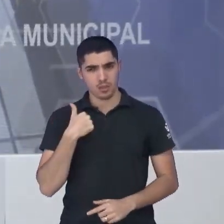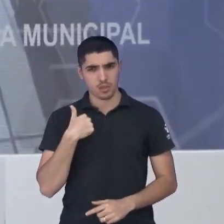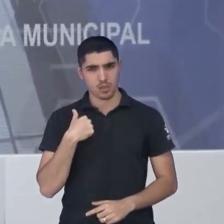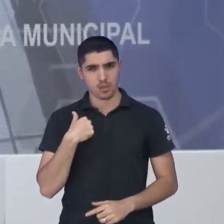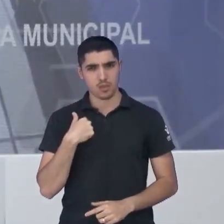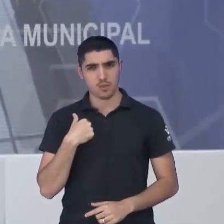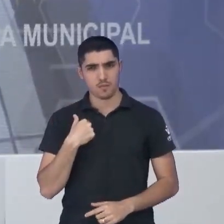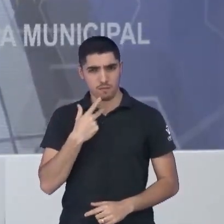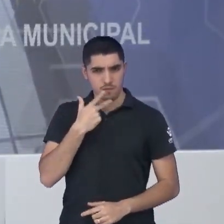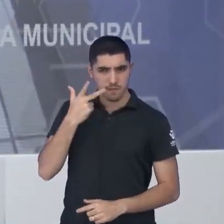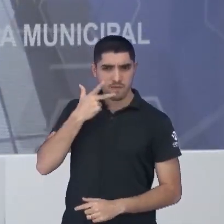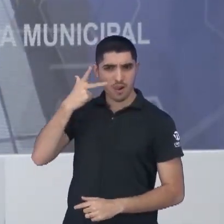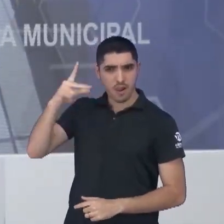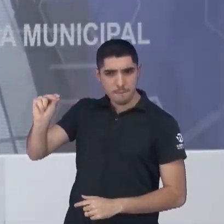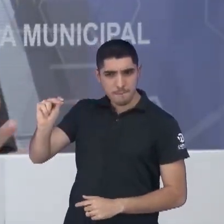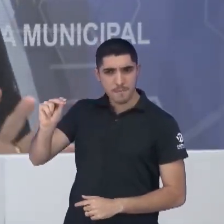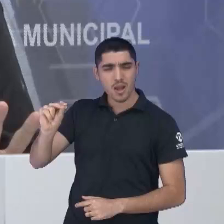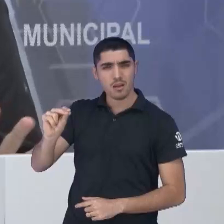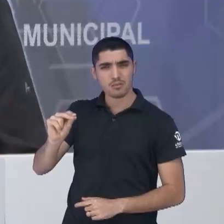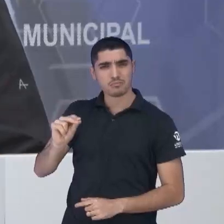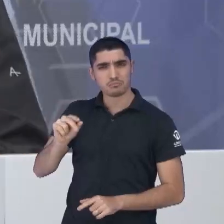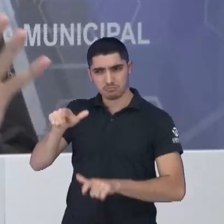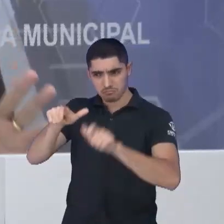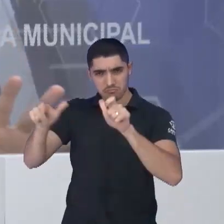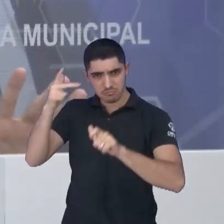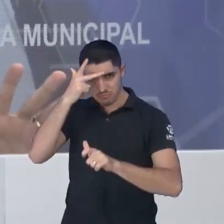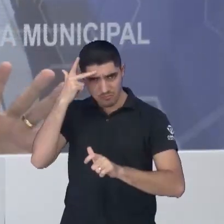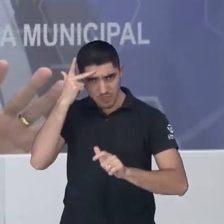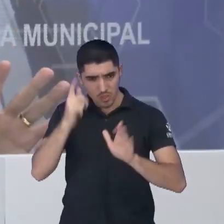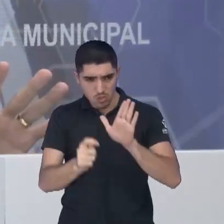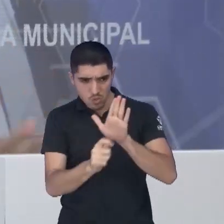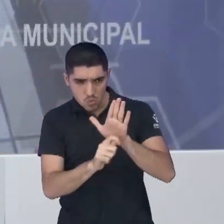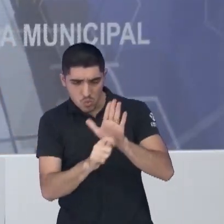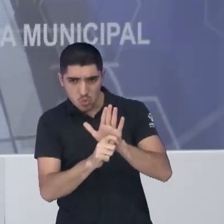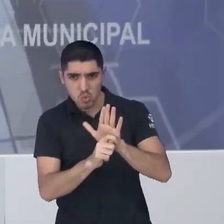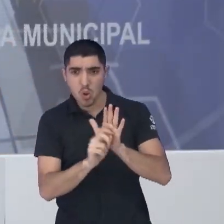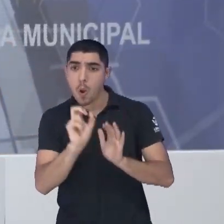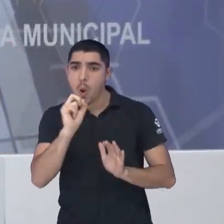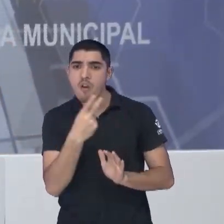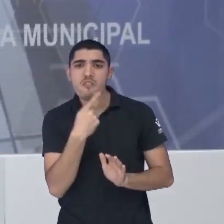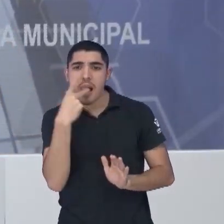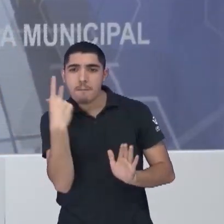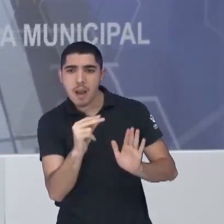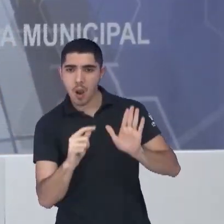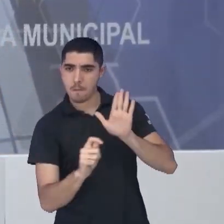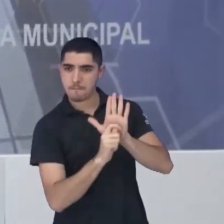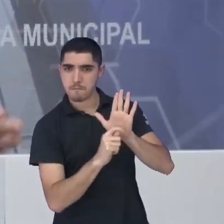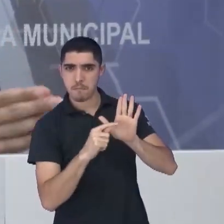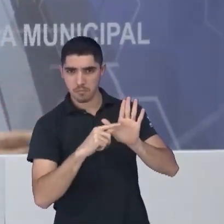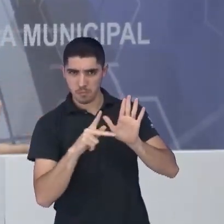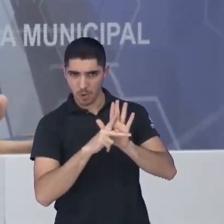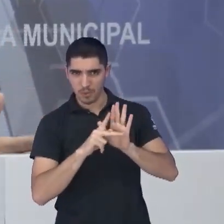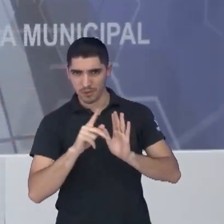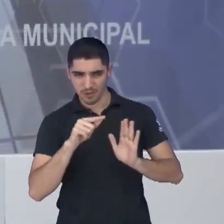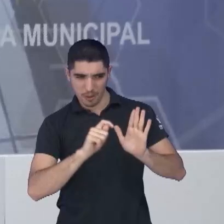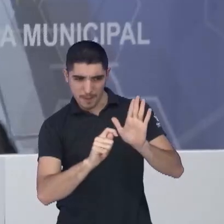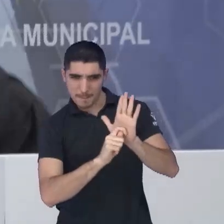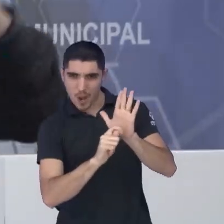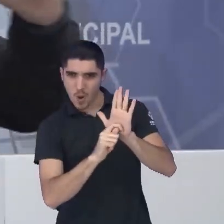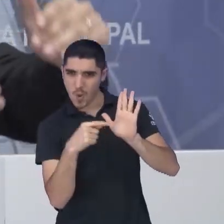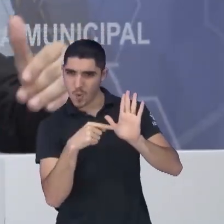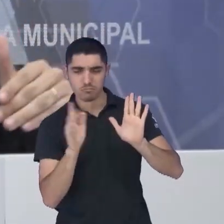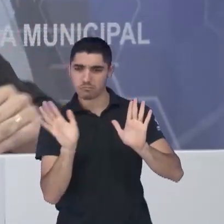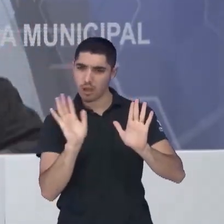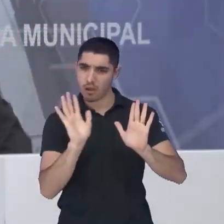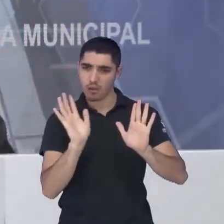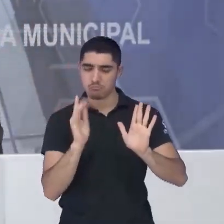crítica, tá, aos usuários de droga ou da maconha. Se foi permitida a posse, que